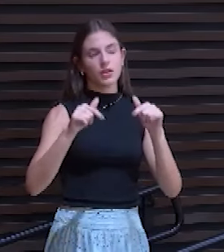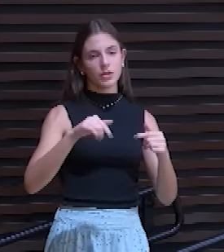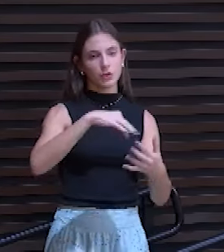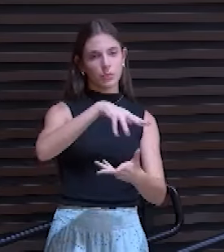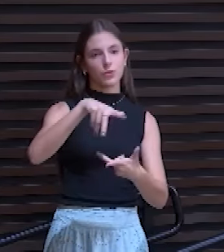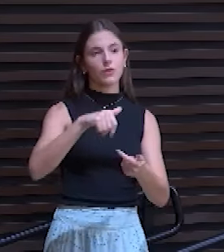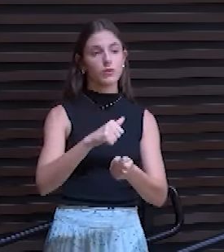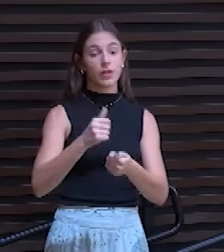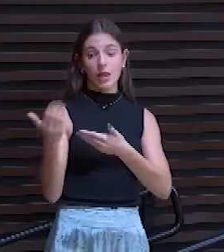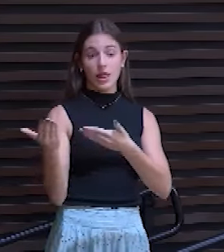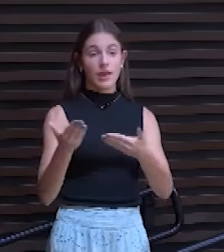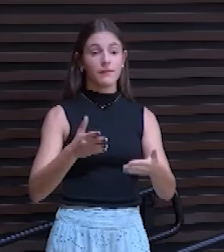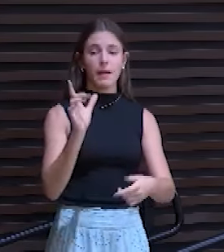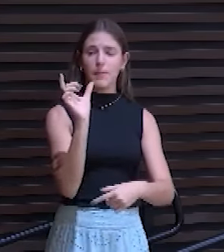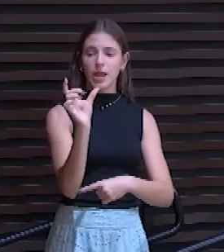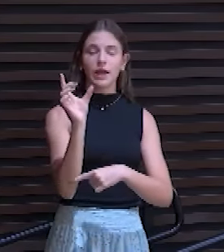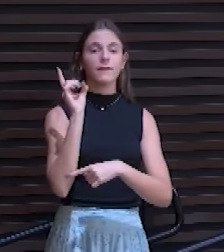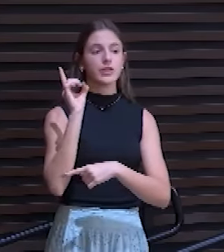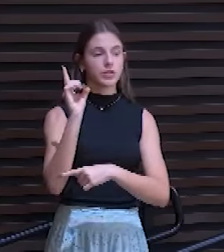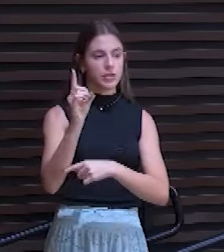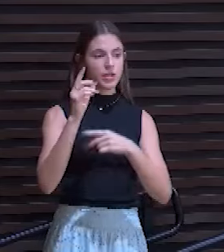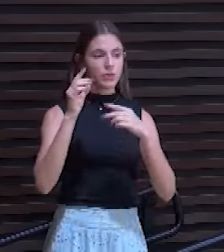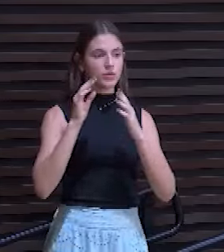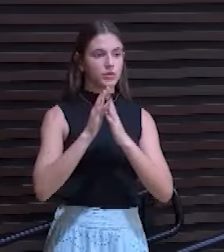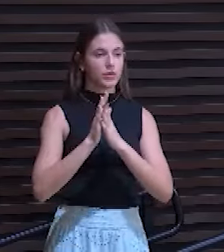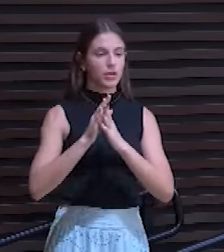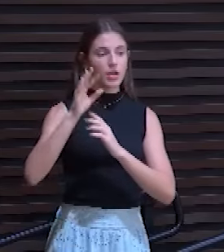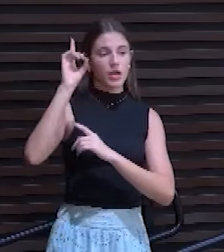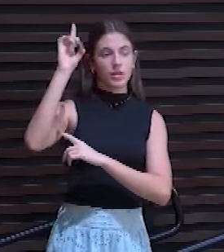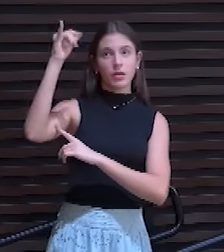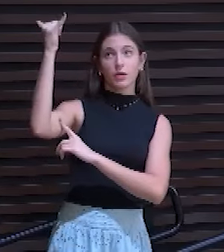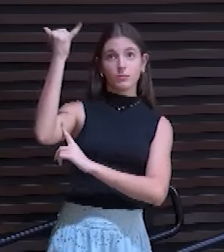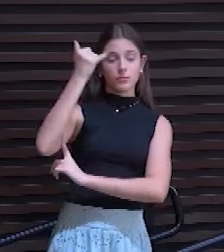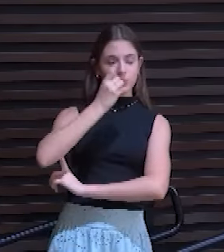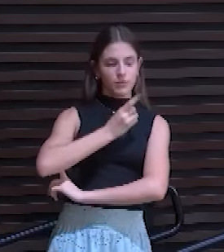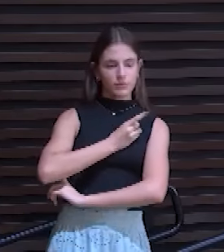essa verdade. Pregar aos nossos filhos essa verdade.